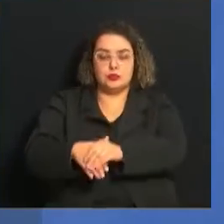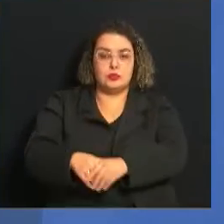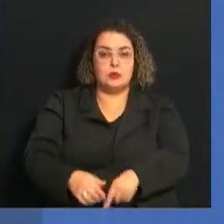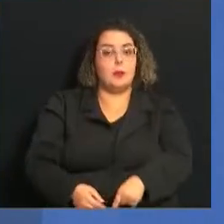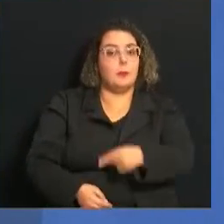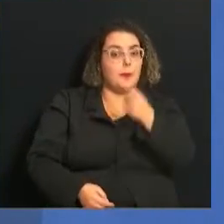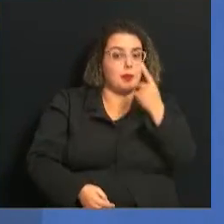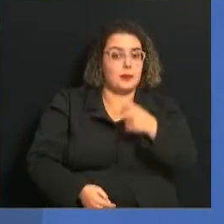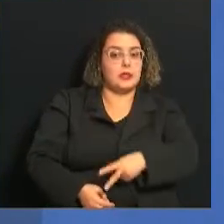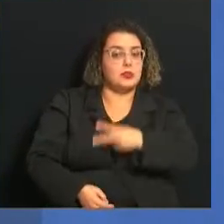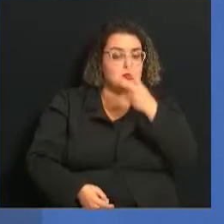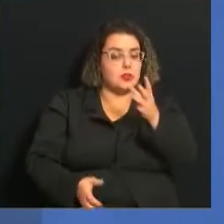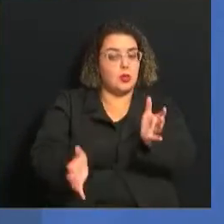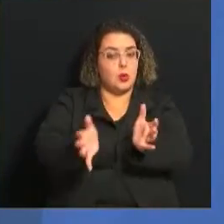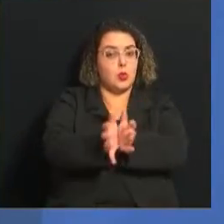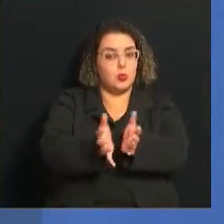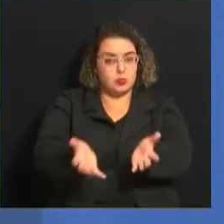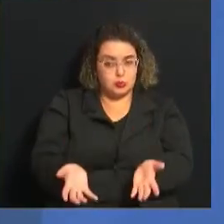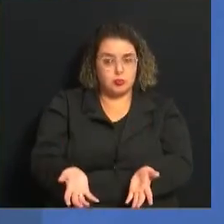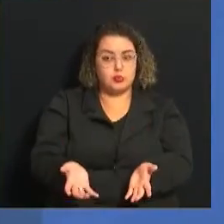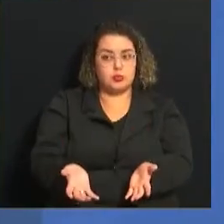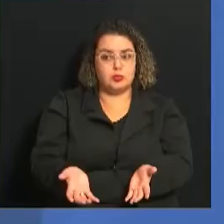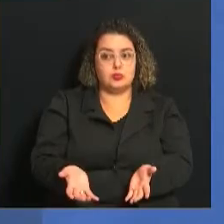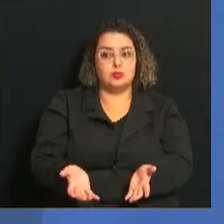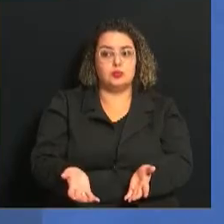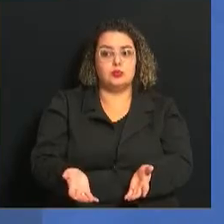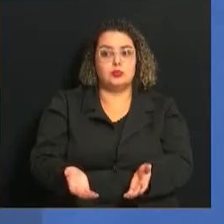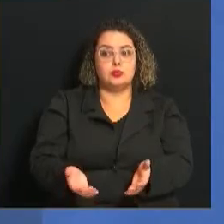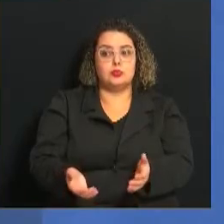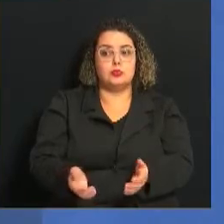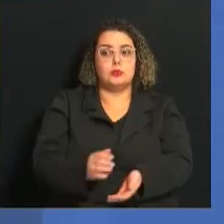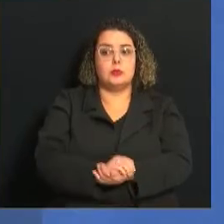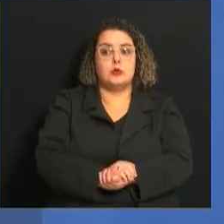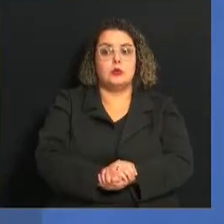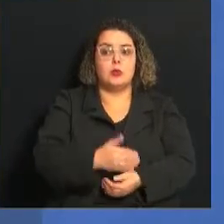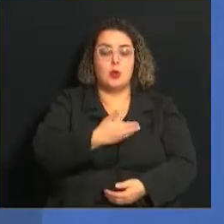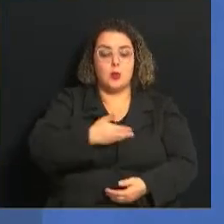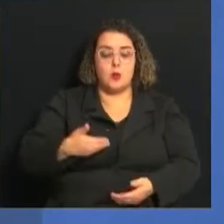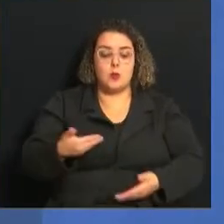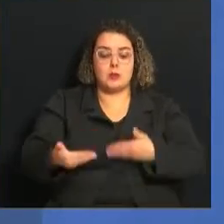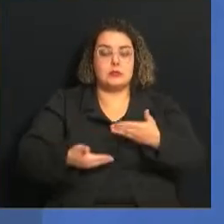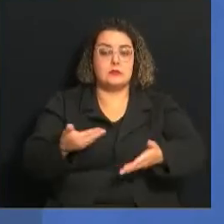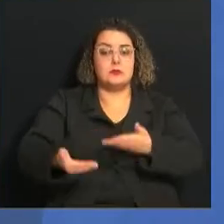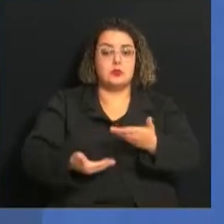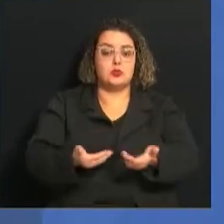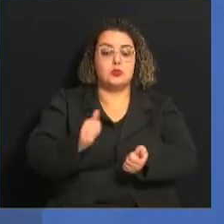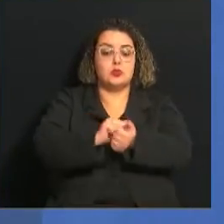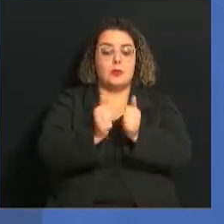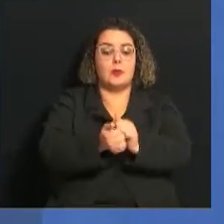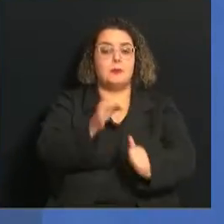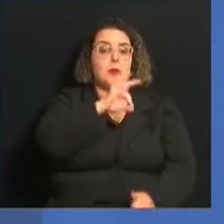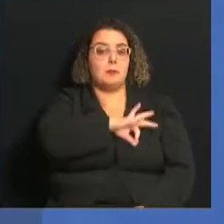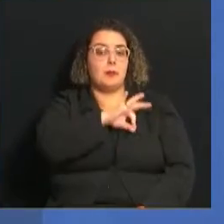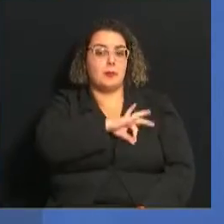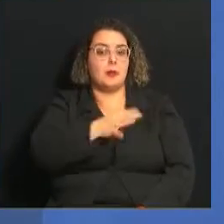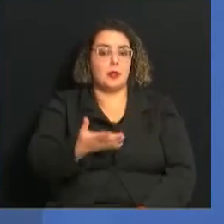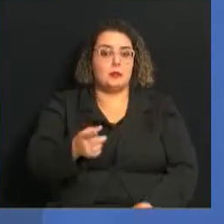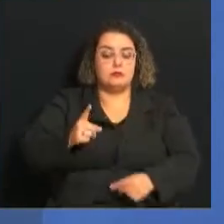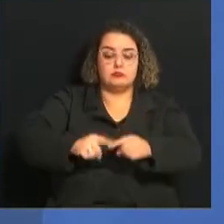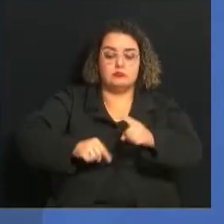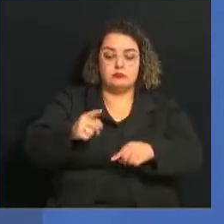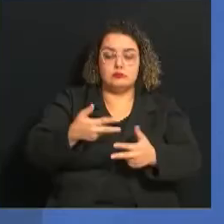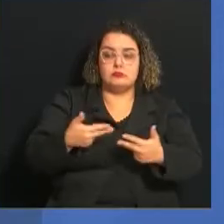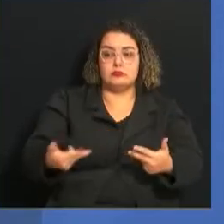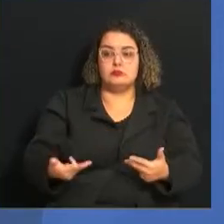segundo turno, o projeto que trata do reajuste dos servidores públicos municipais de Campinas. A matéria determina um reajuste